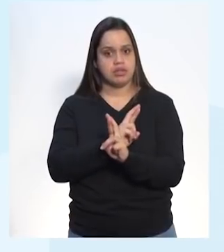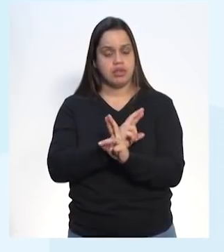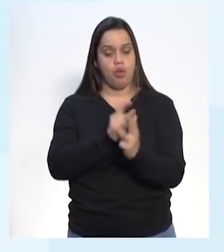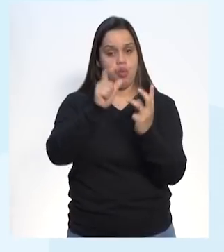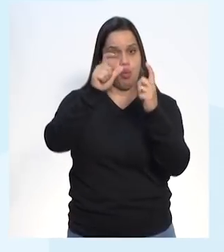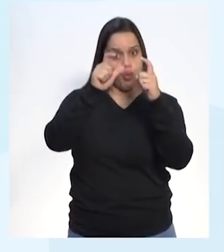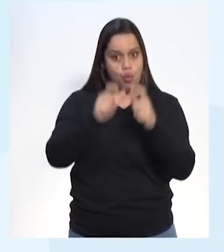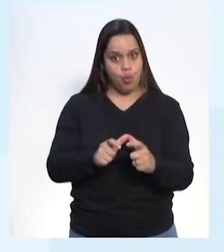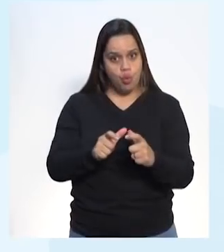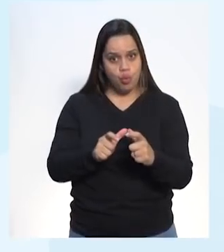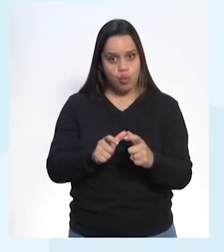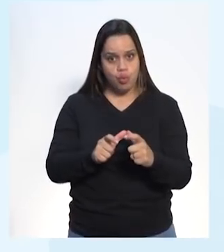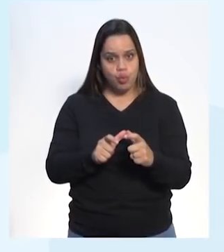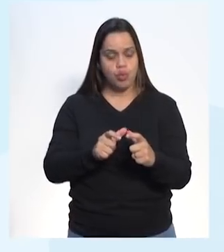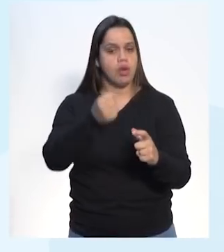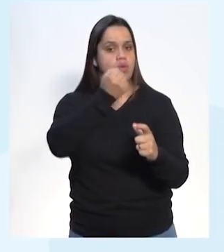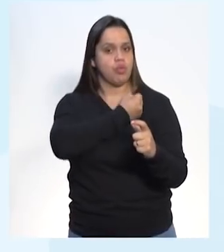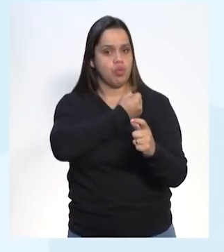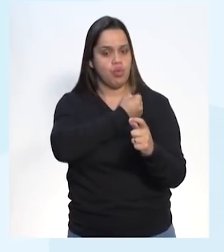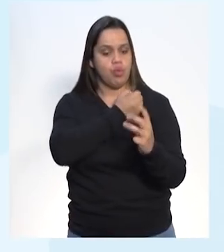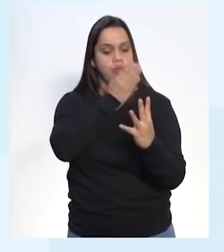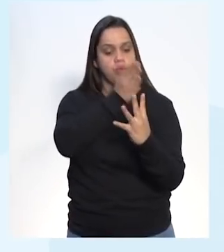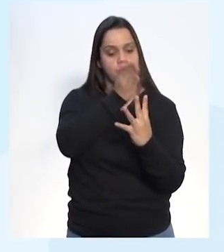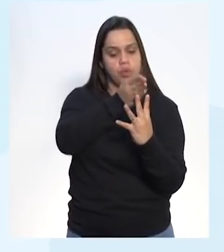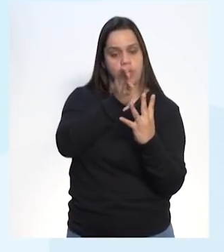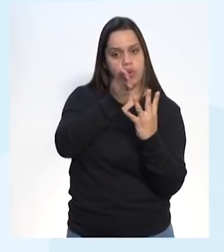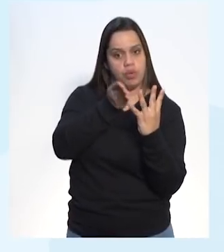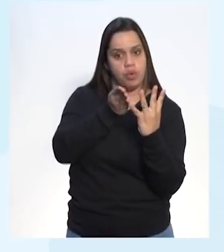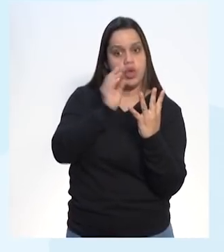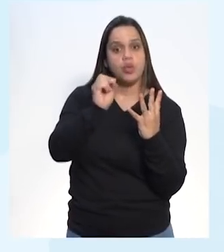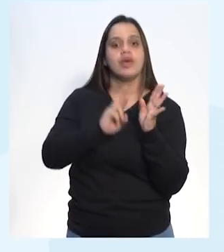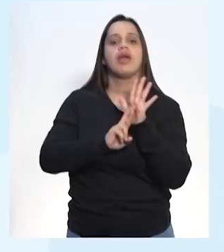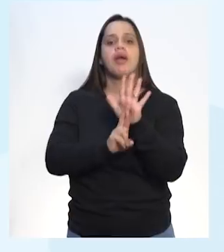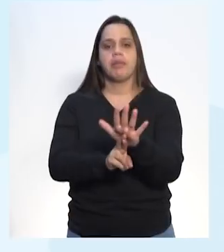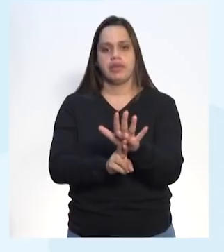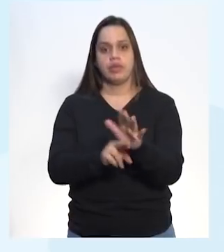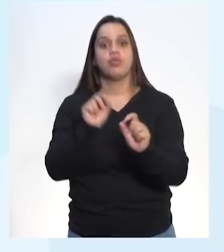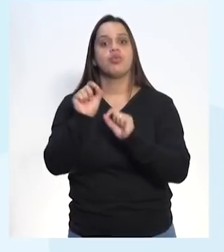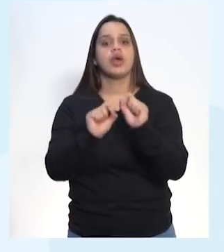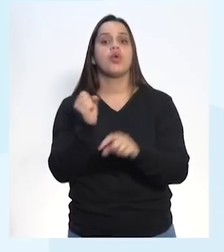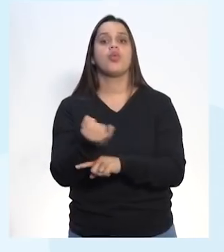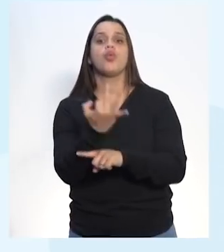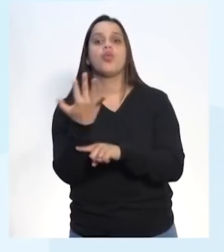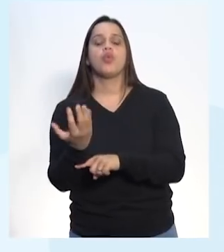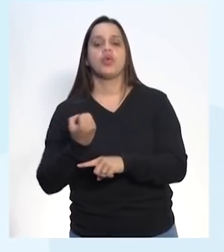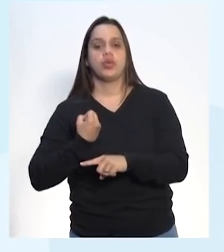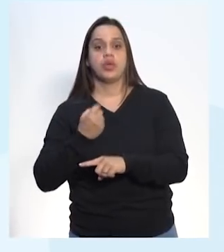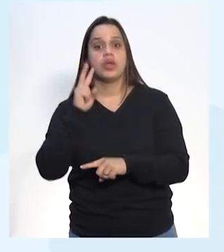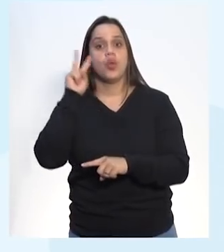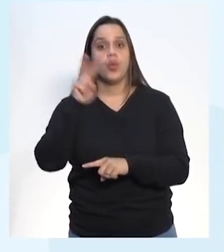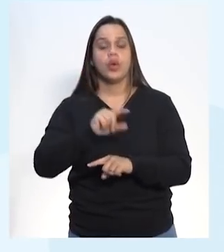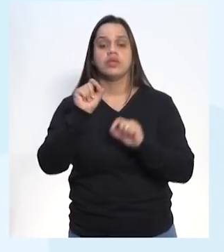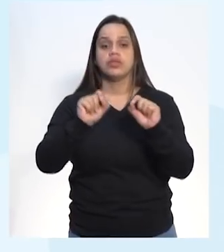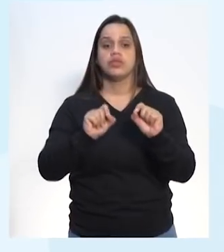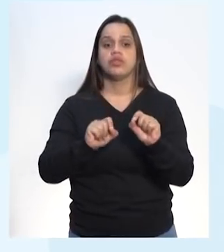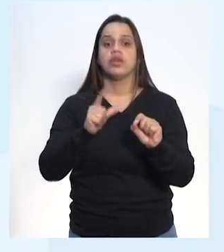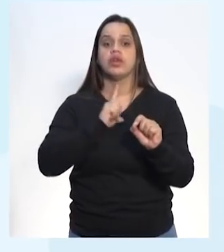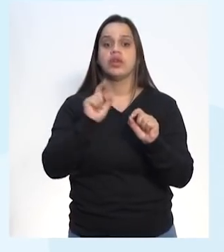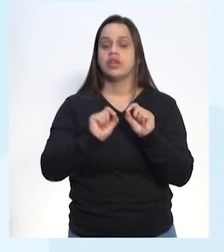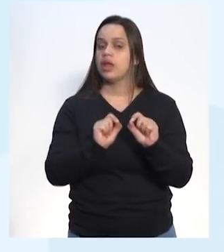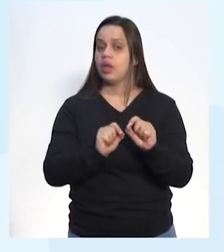posição do algarismo e o que aquele algarismo está representando. Isso mesmo. Então, a posição nesse caso aí é